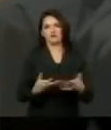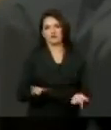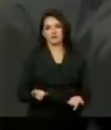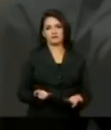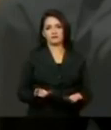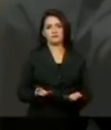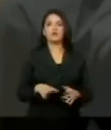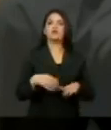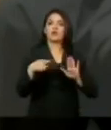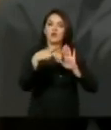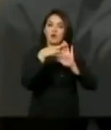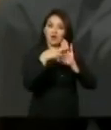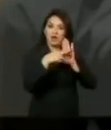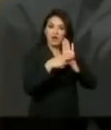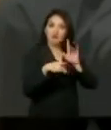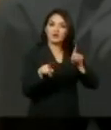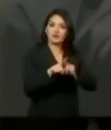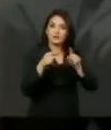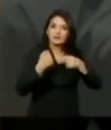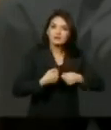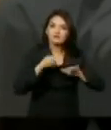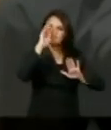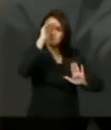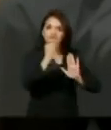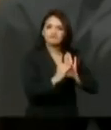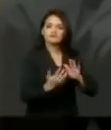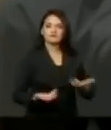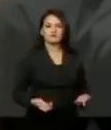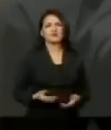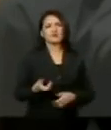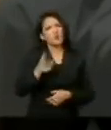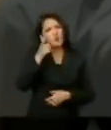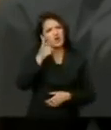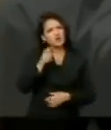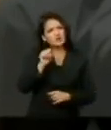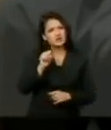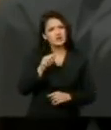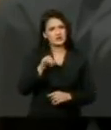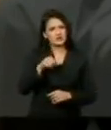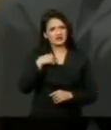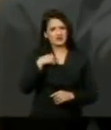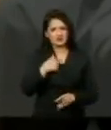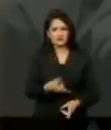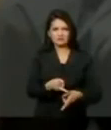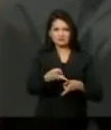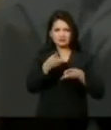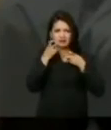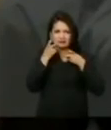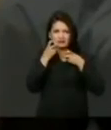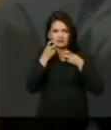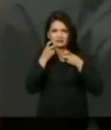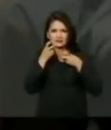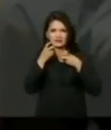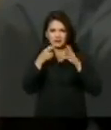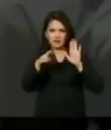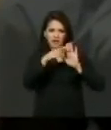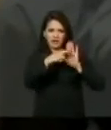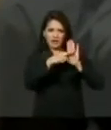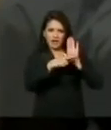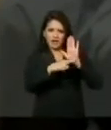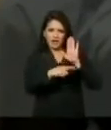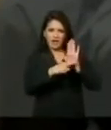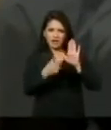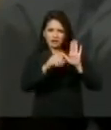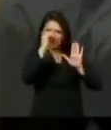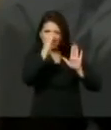essa regra de tratamento tem se afirmado como tal e vejam que interessante isso quer dizer que se eu encontrar evidência contra fática de que a regra não é respeitada eu